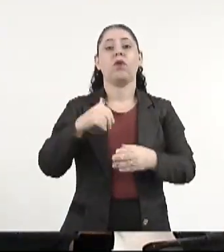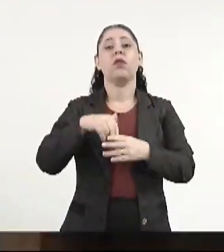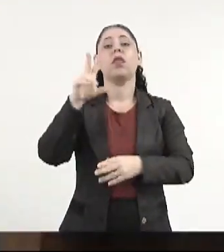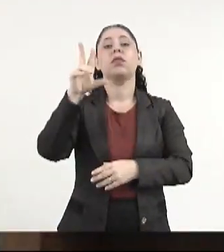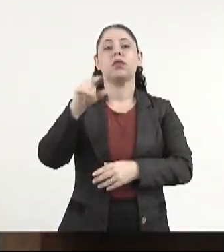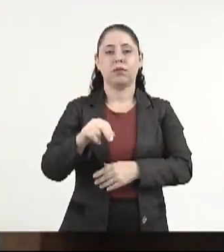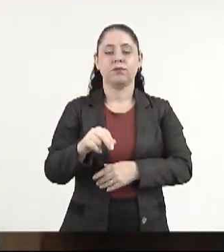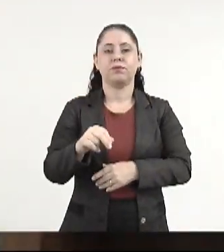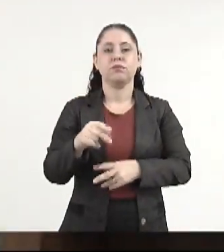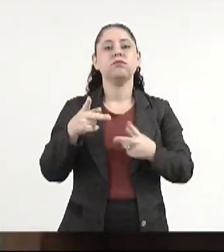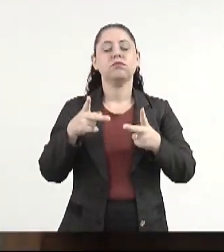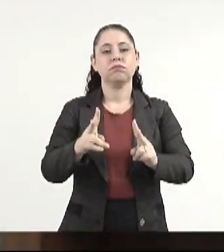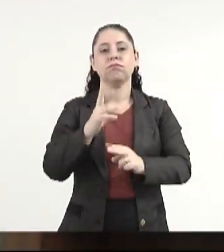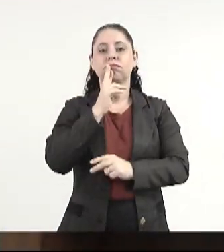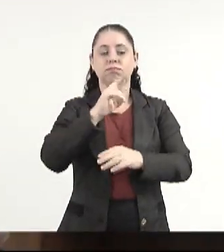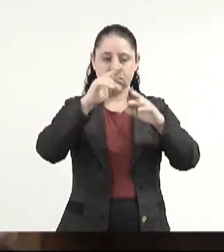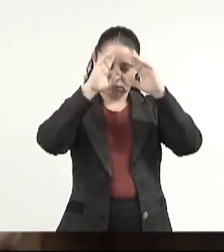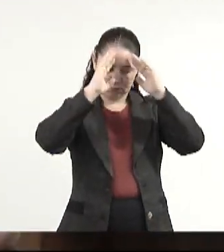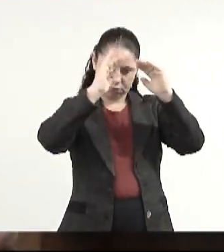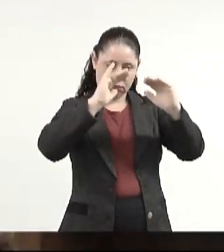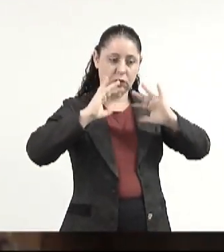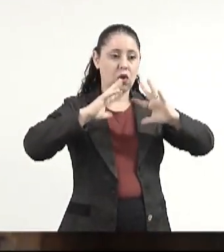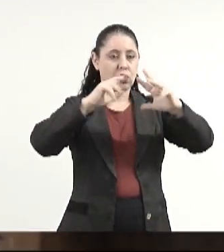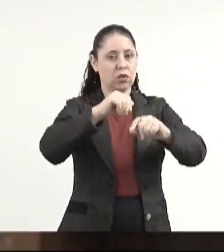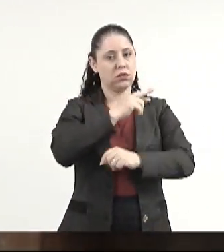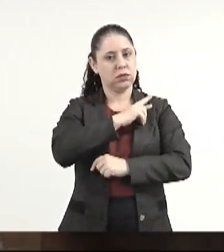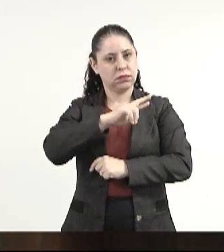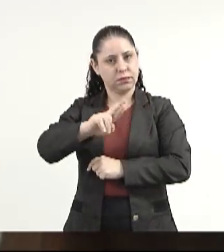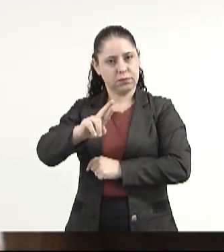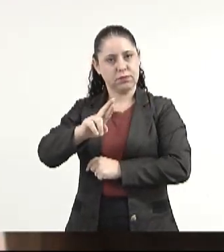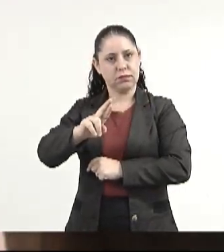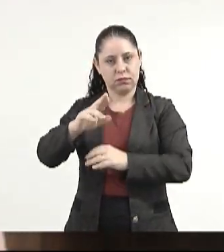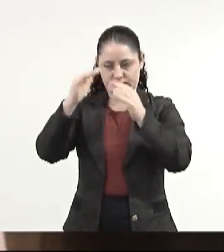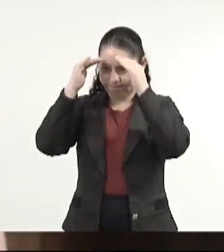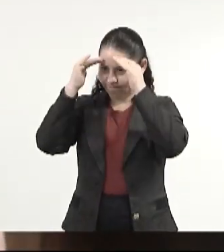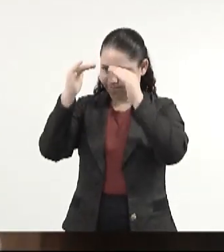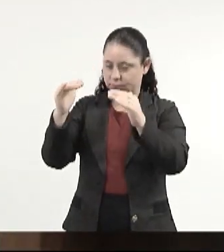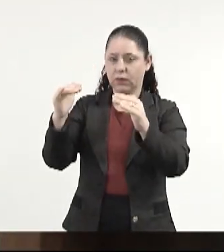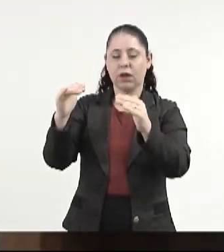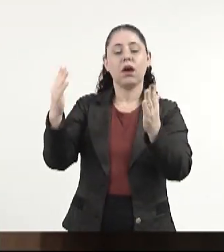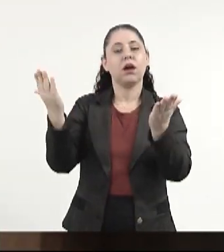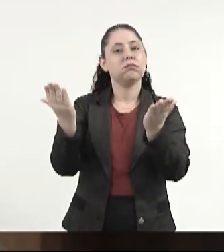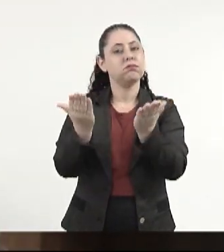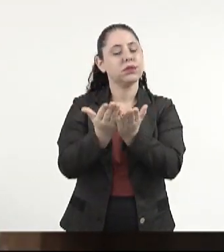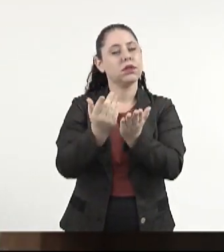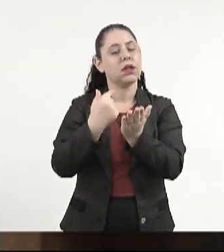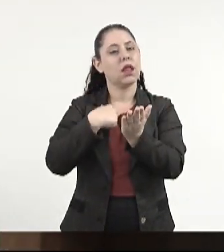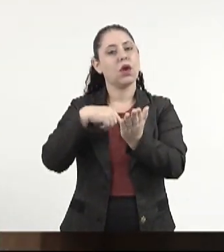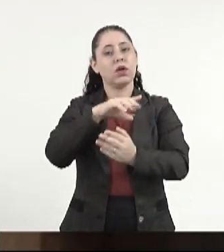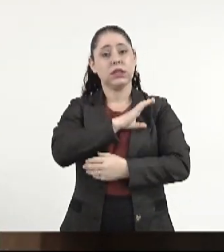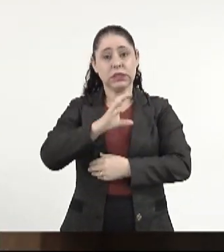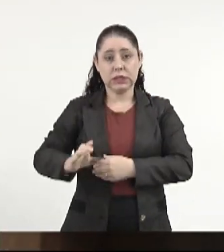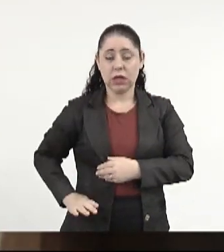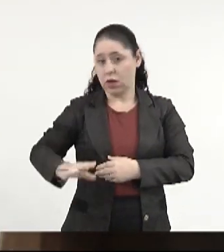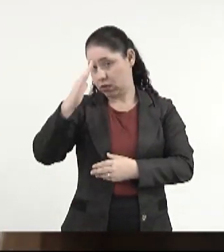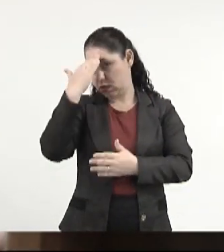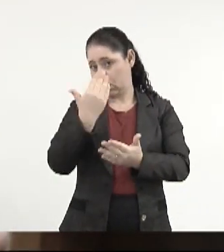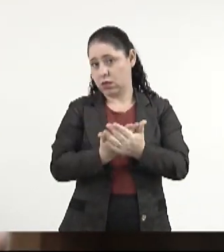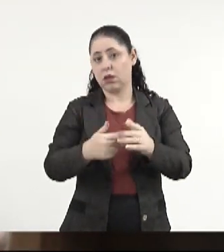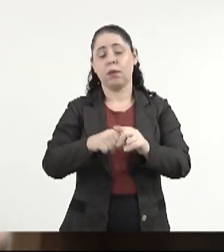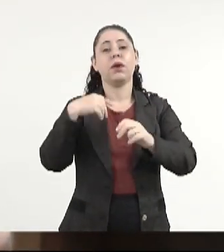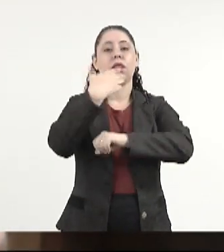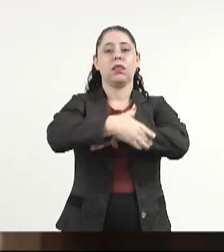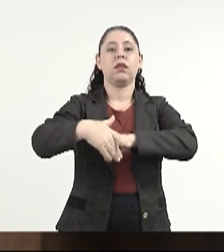é não, e respeitando todas as religiões, respeitando as religiões cristãs, a qual eu faço parte, que eu sou cristã,